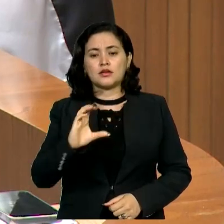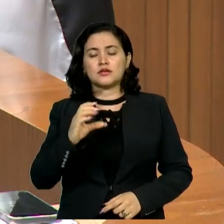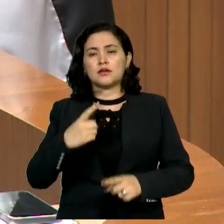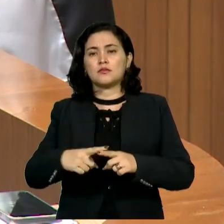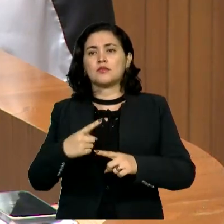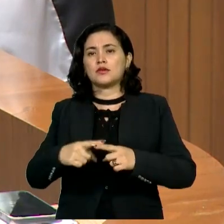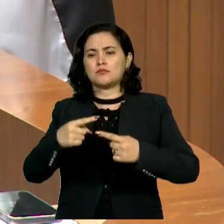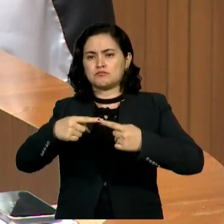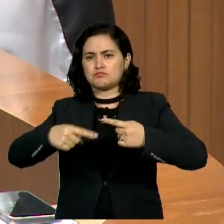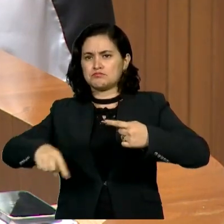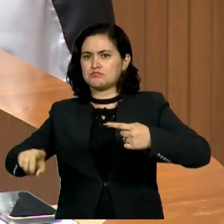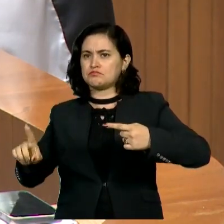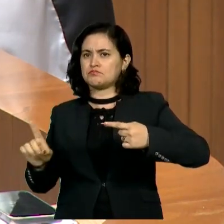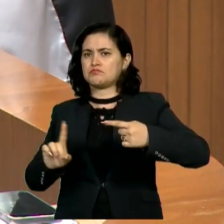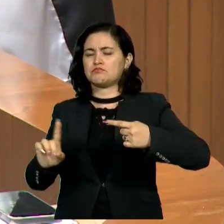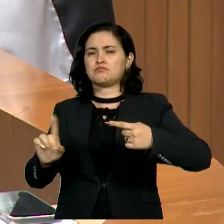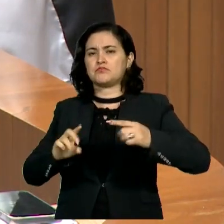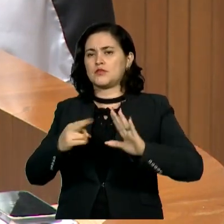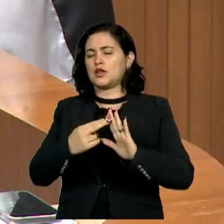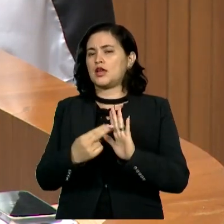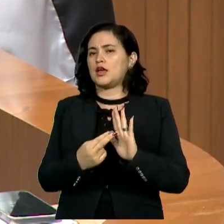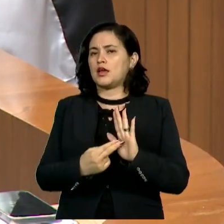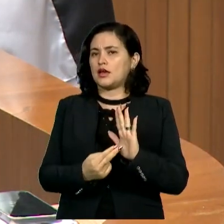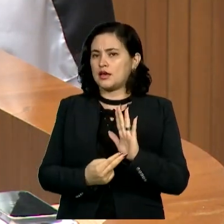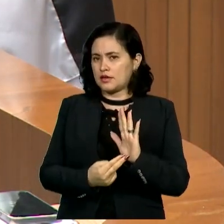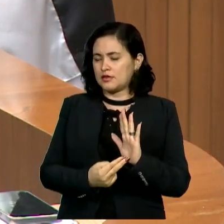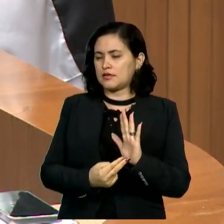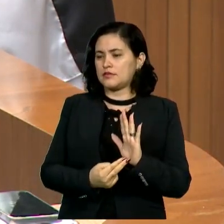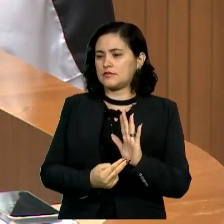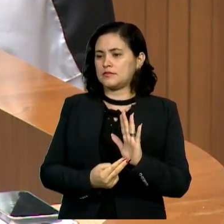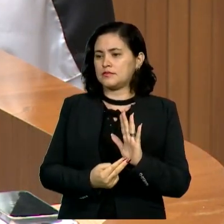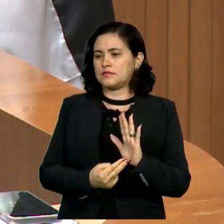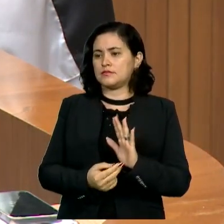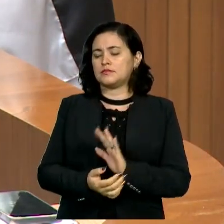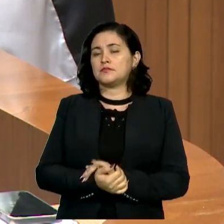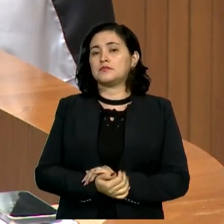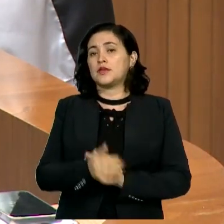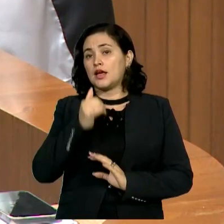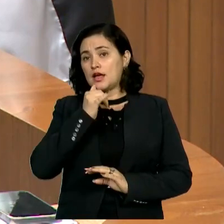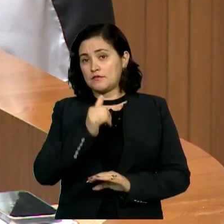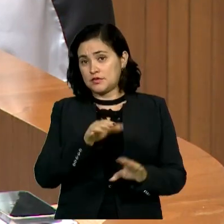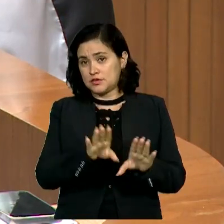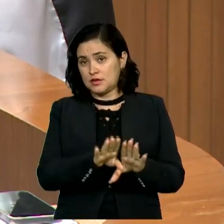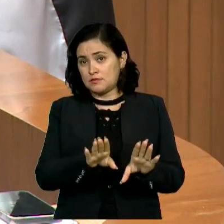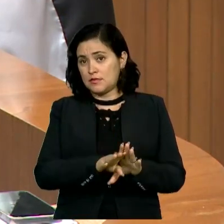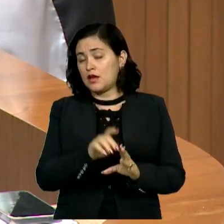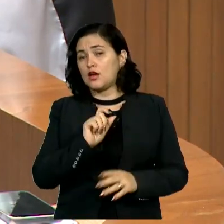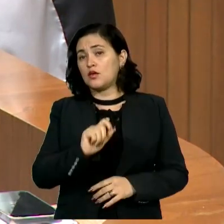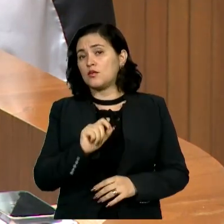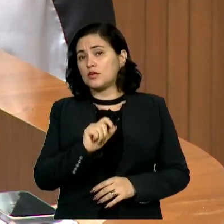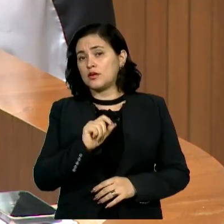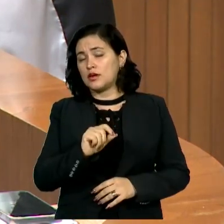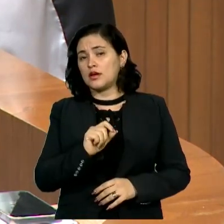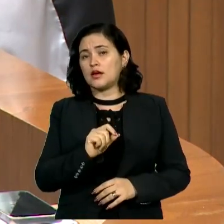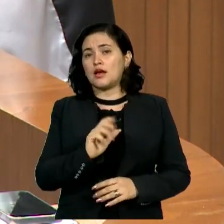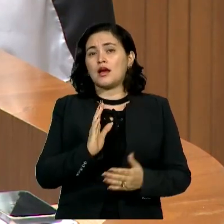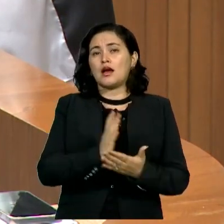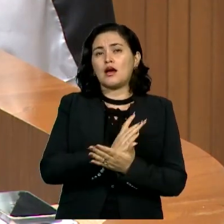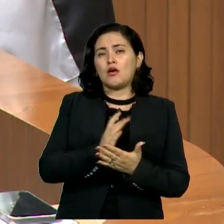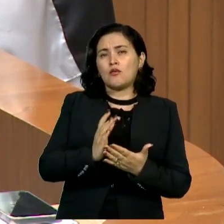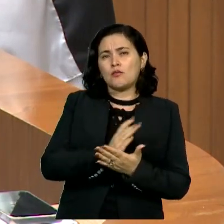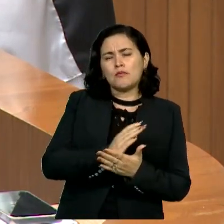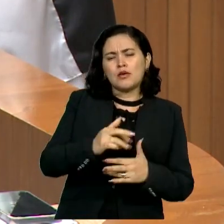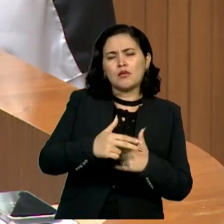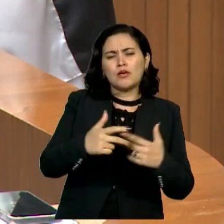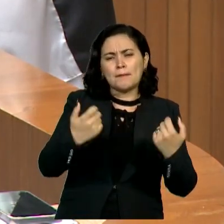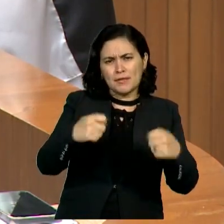HC, por violação de prerrogativas. Informa ainda que serão tomadas providências necessárias para